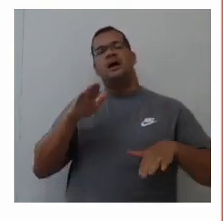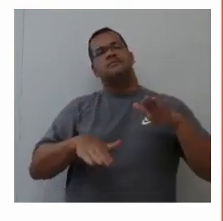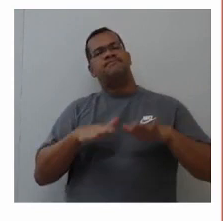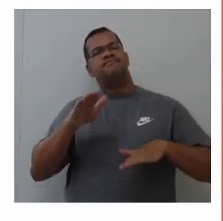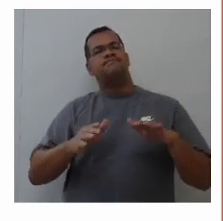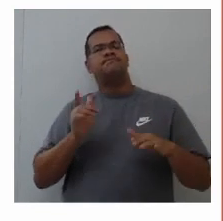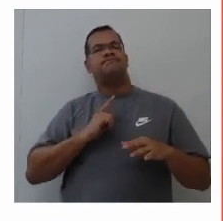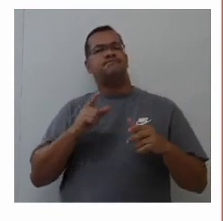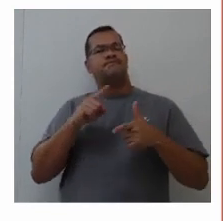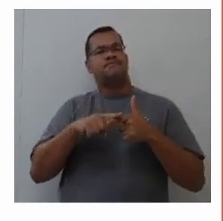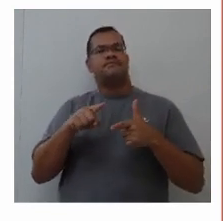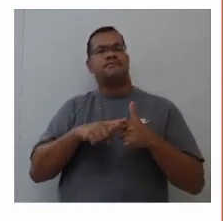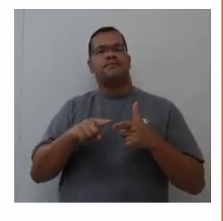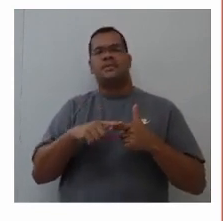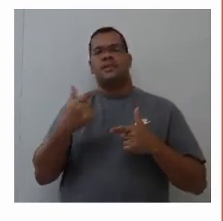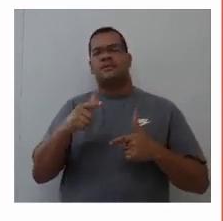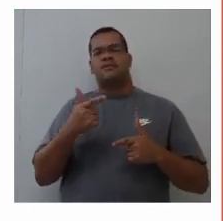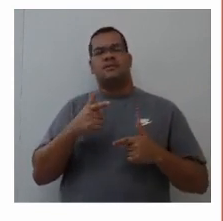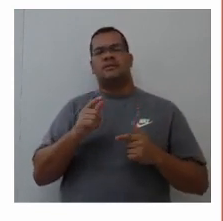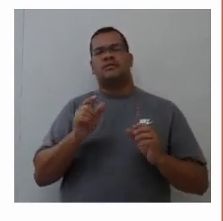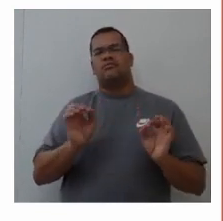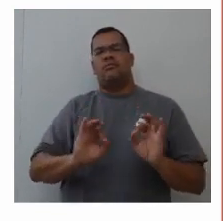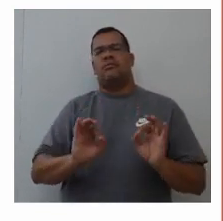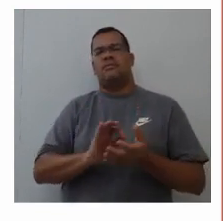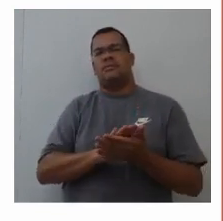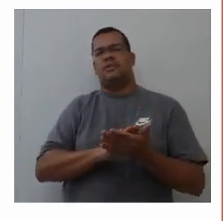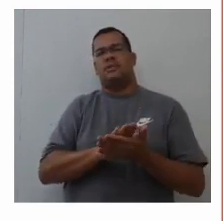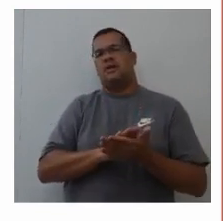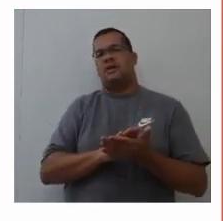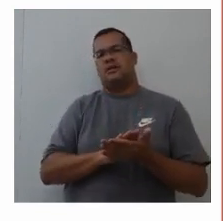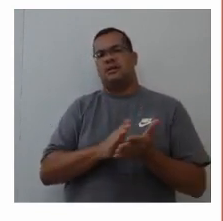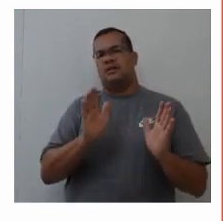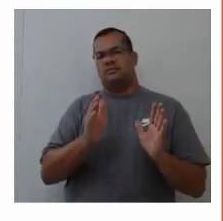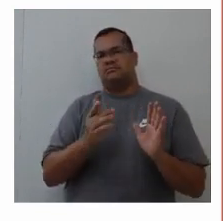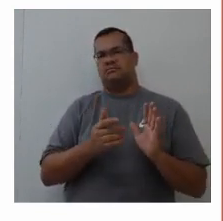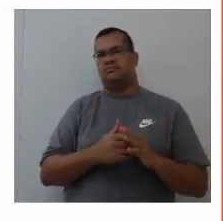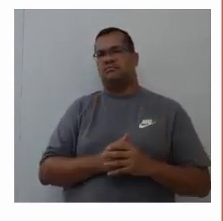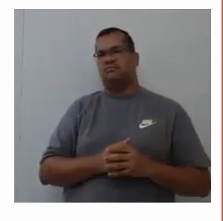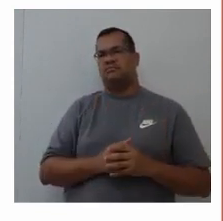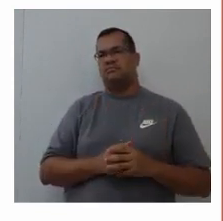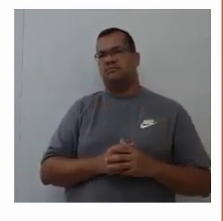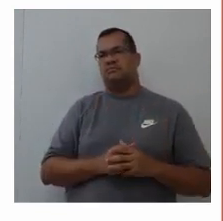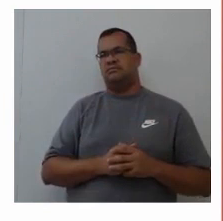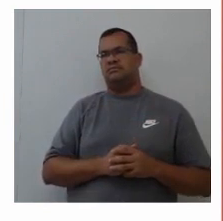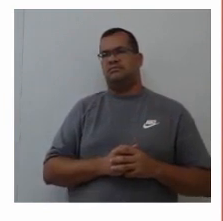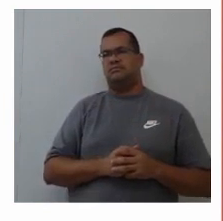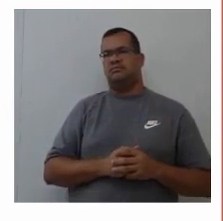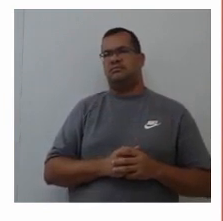as questões elas não vão trazer para a gente